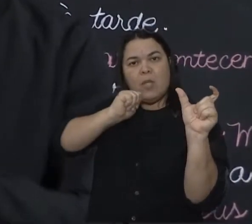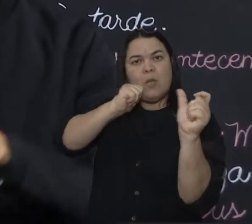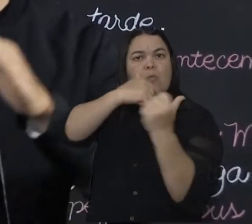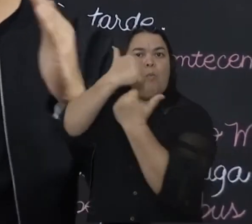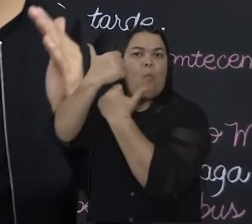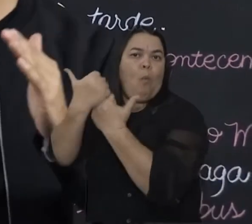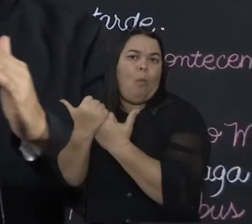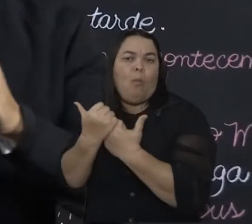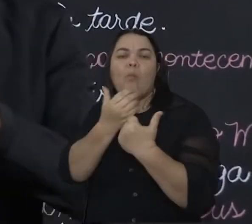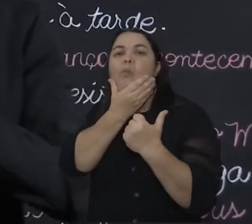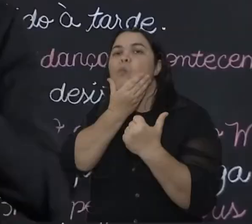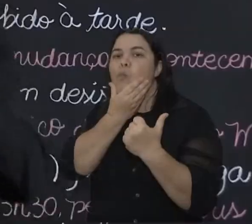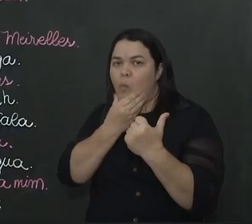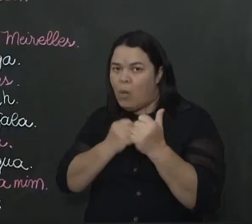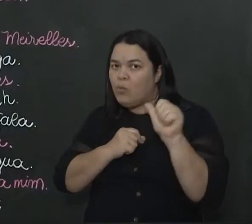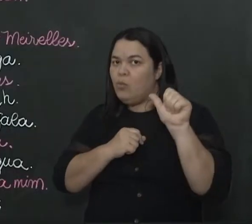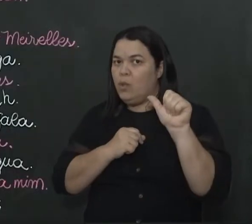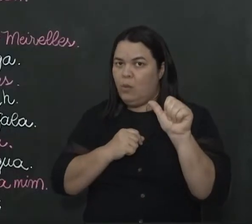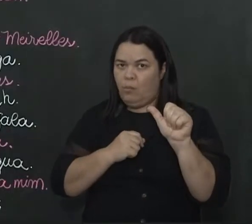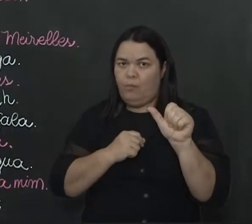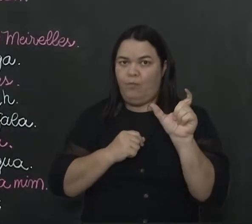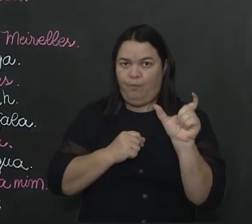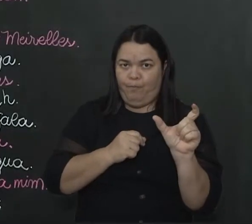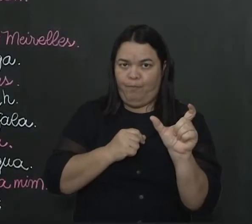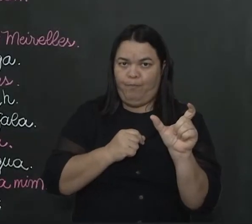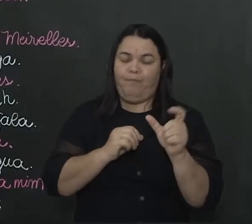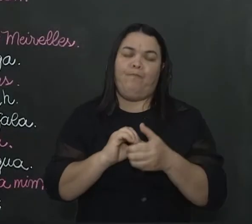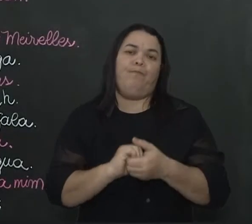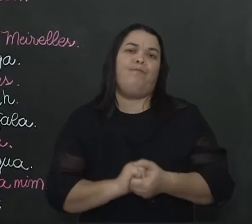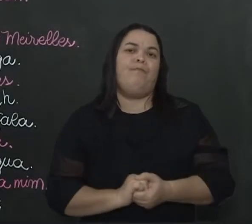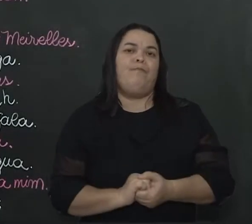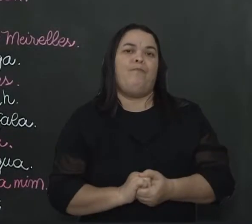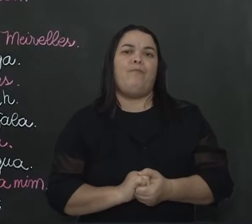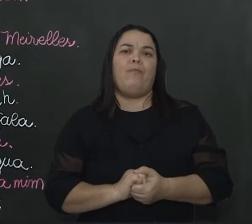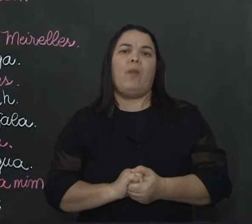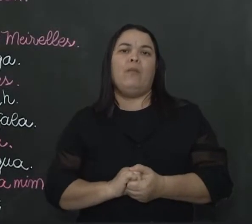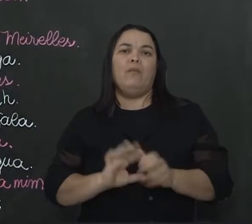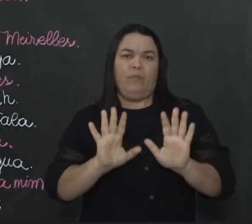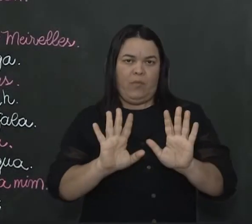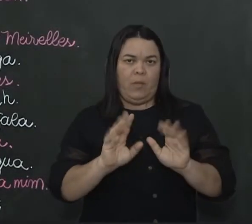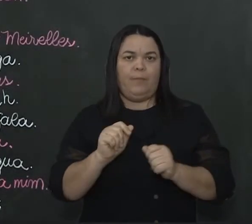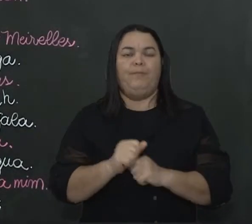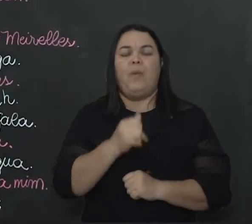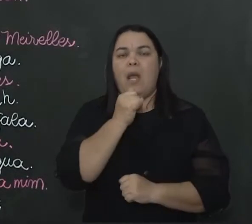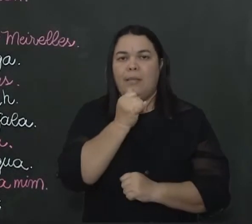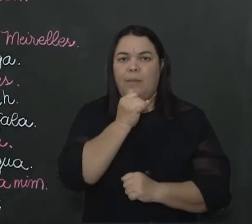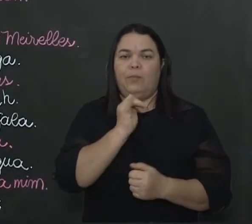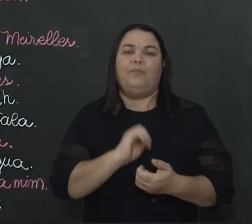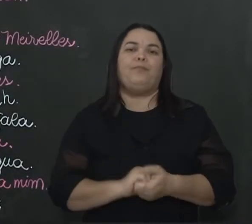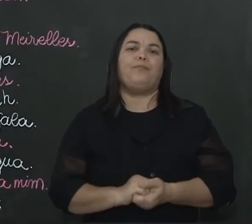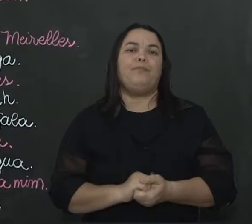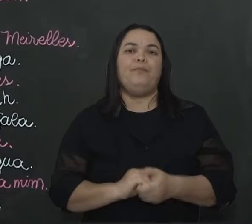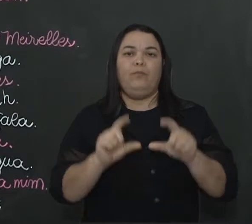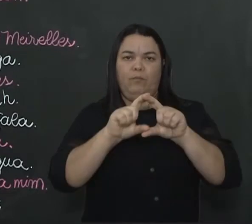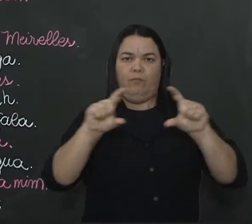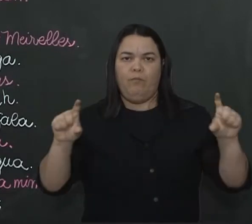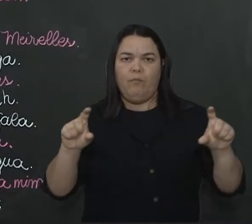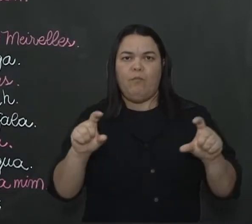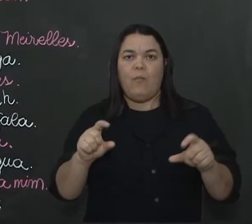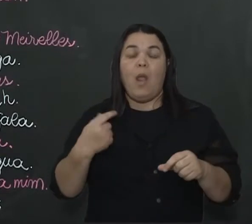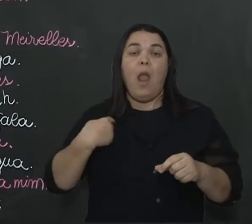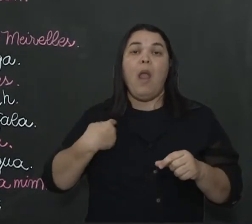de uma construção com preposição e artigo, vai ser necessária a ocorrência da crase. Vamos ver no exemplo. Fui